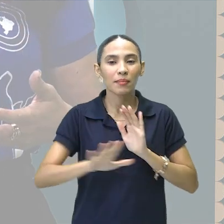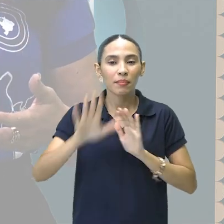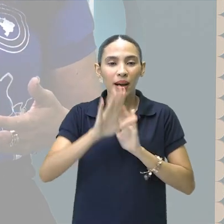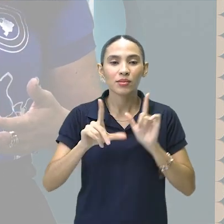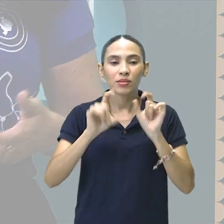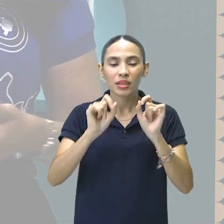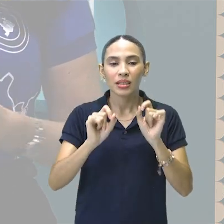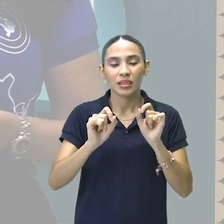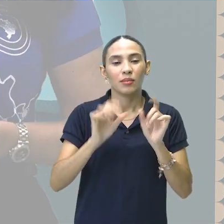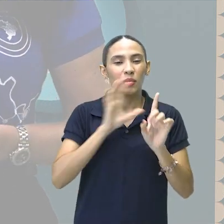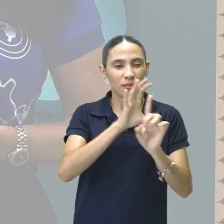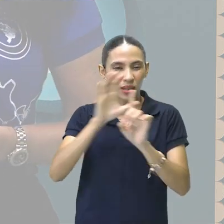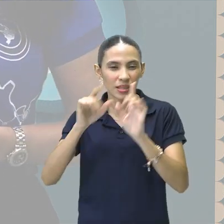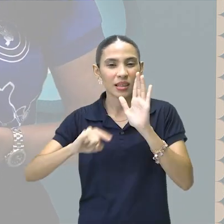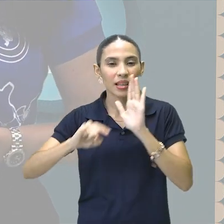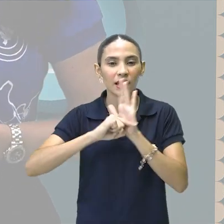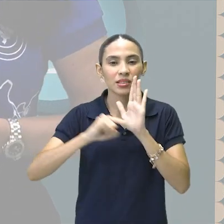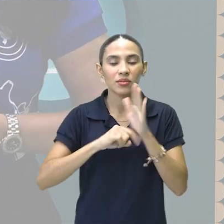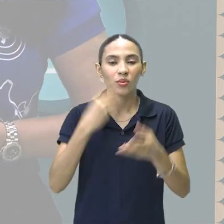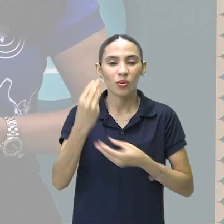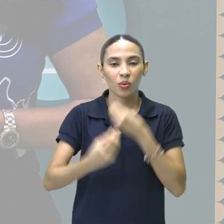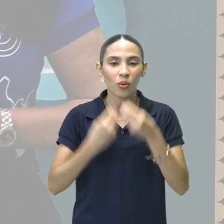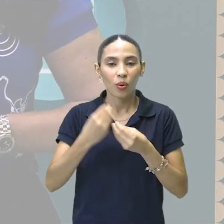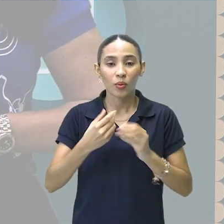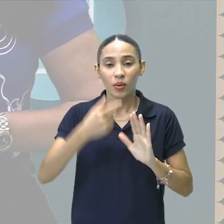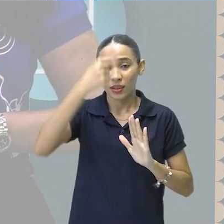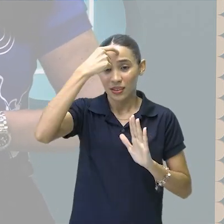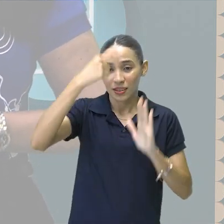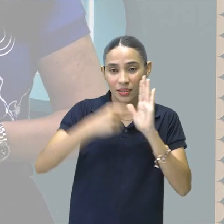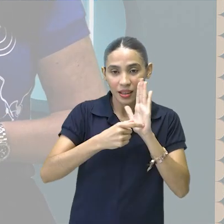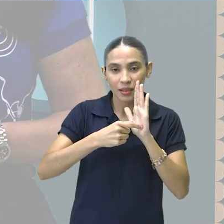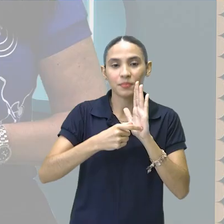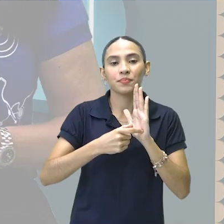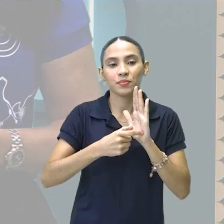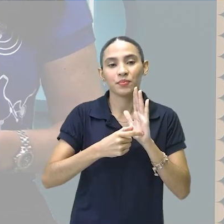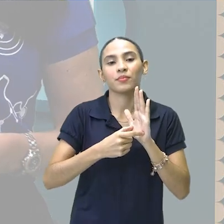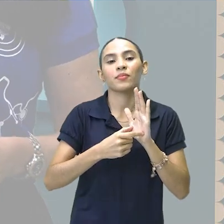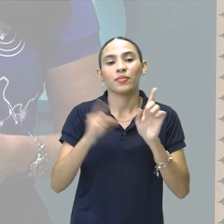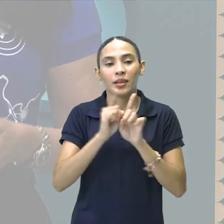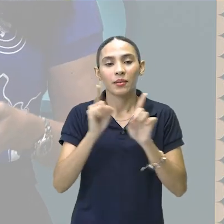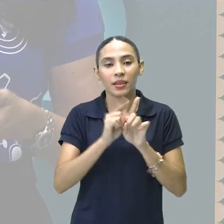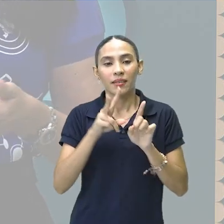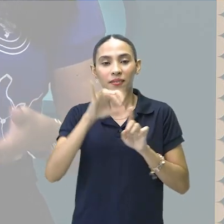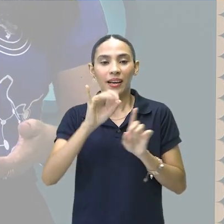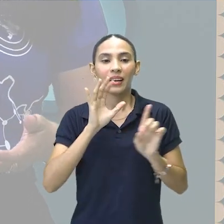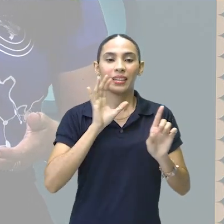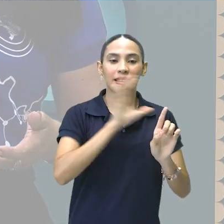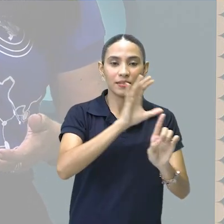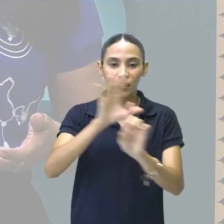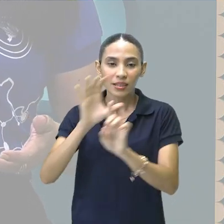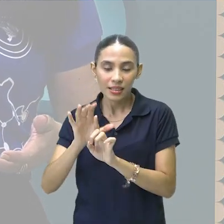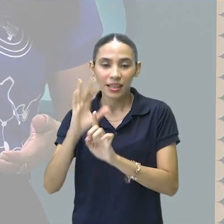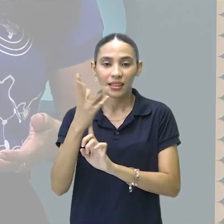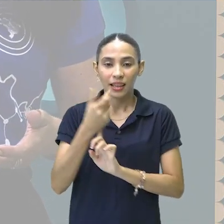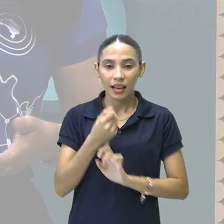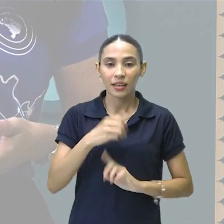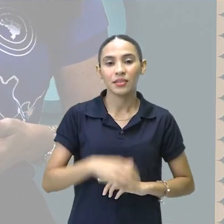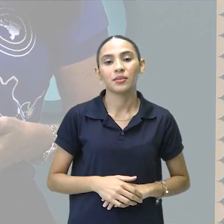bastante negativa sobre a forma como a inteligência artificial está interferindo na